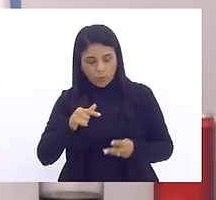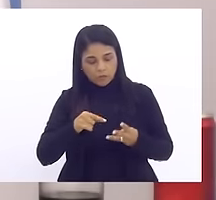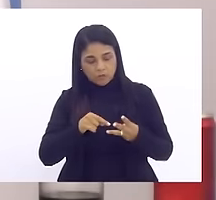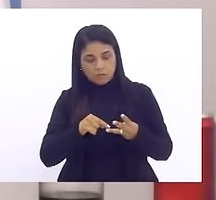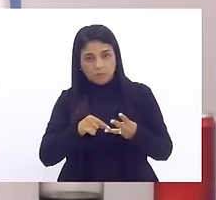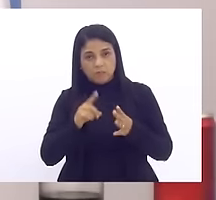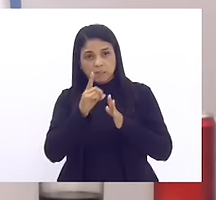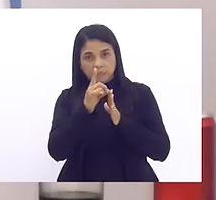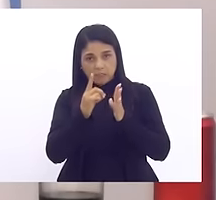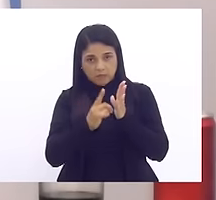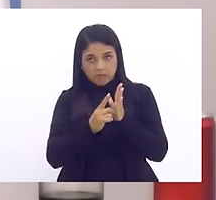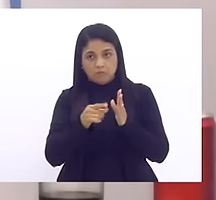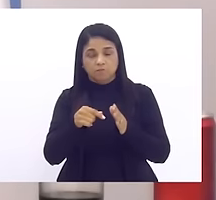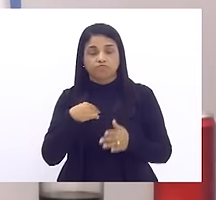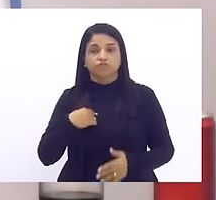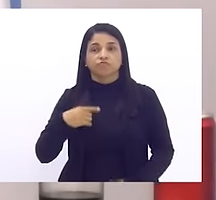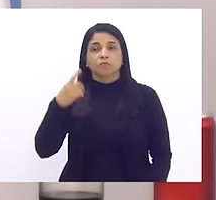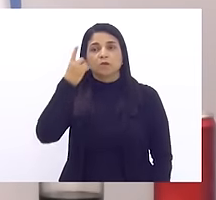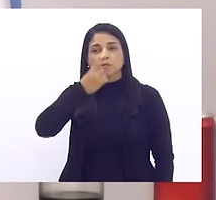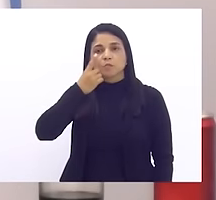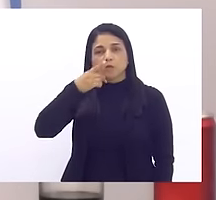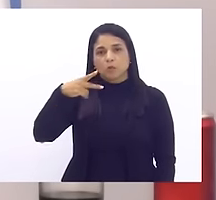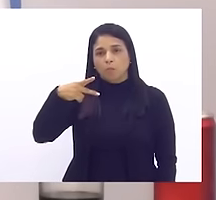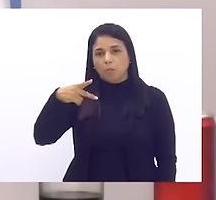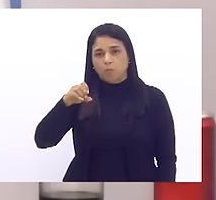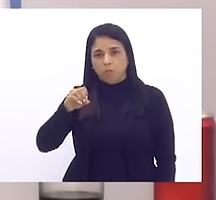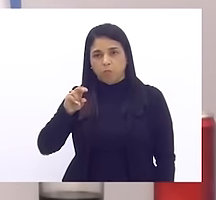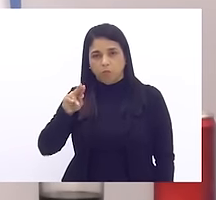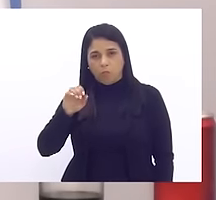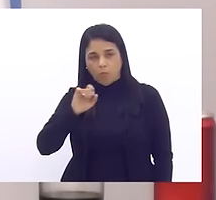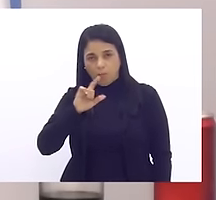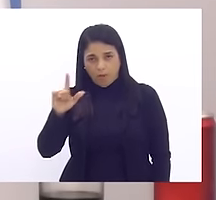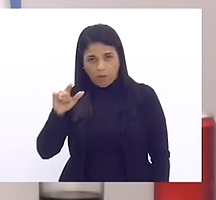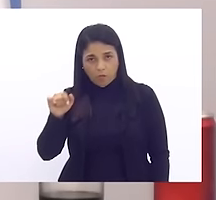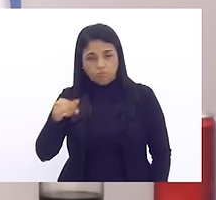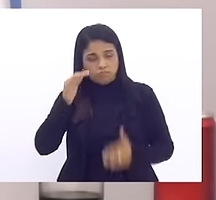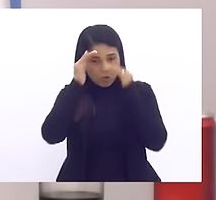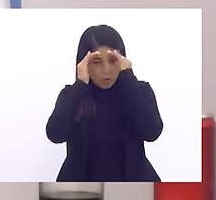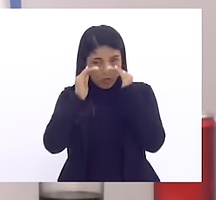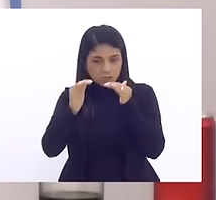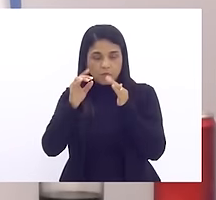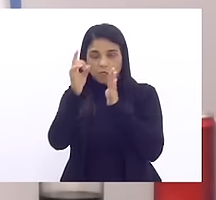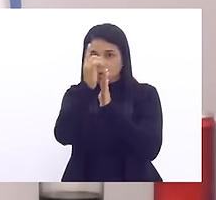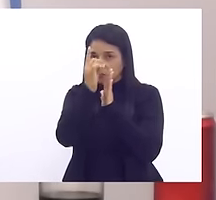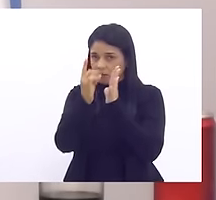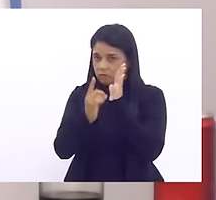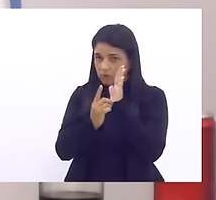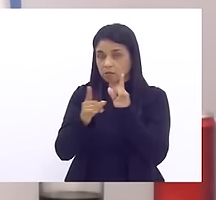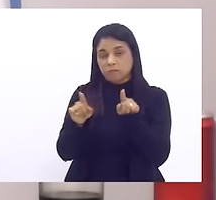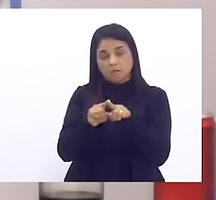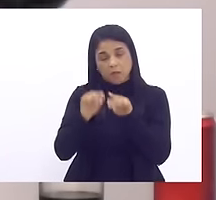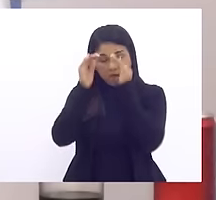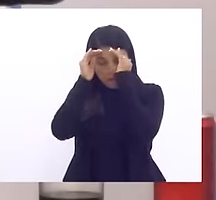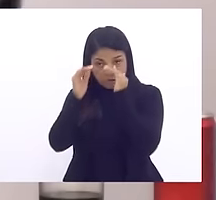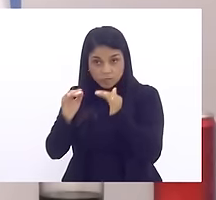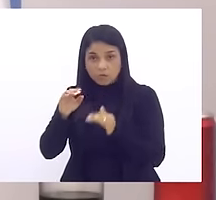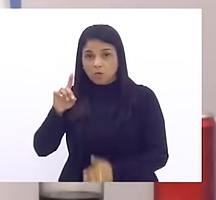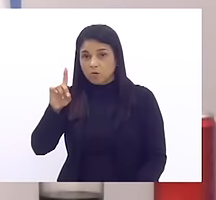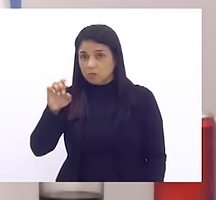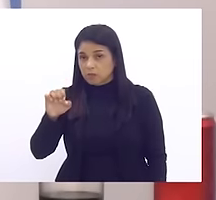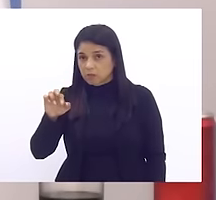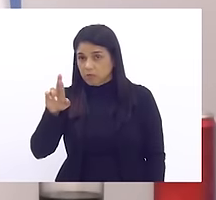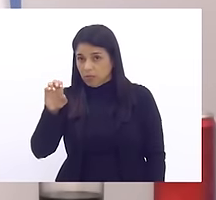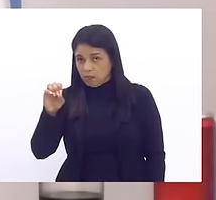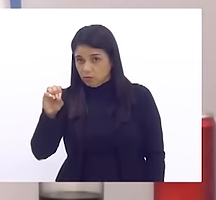rápido Deputado Paul bel foi bem preciso Nessa fala primeiro aqui nosso respeito ao Detran e ao dentro mas o nosso respeito especialmente